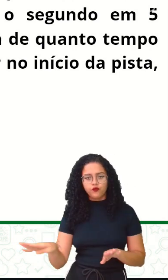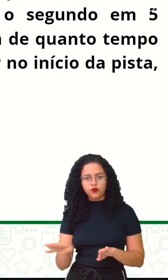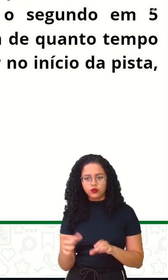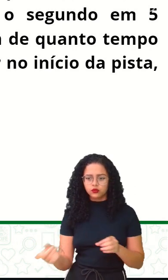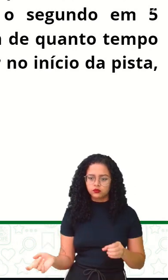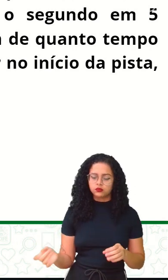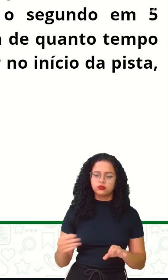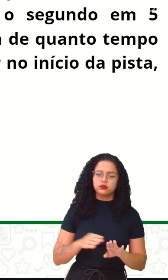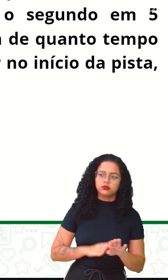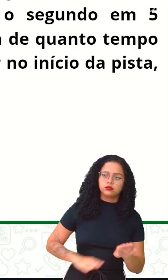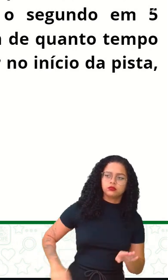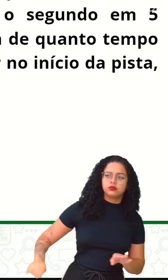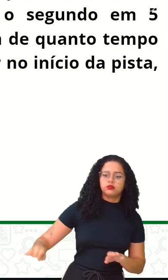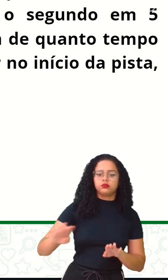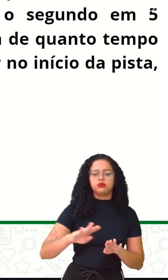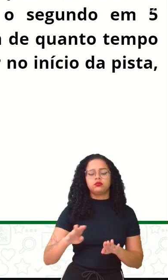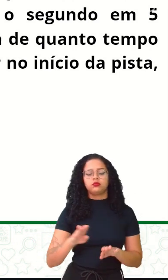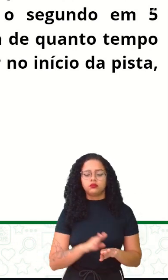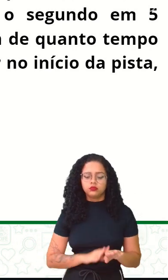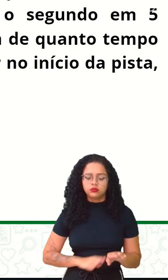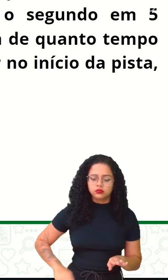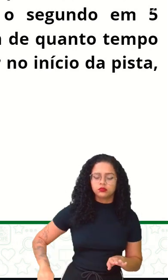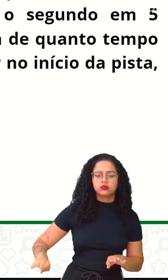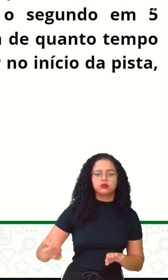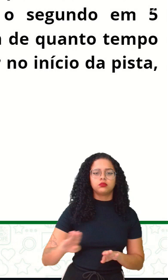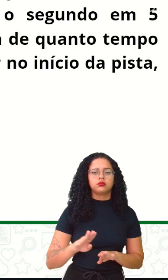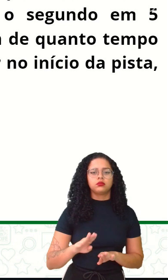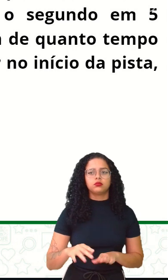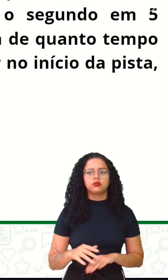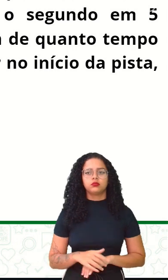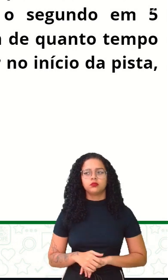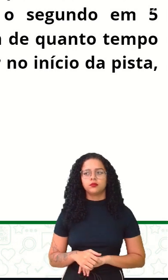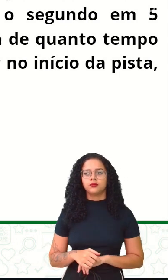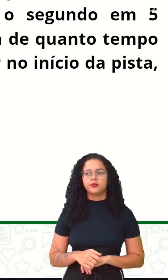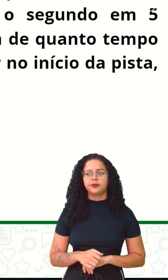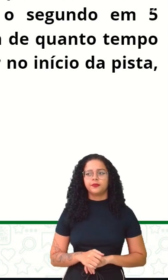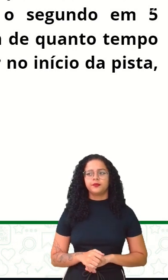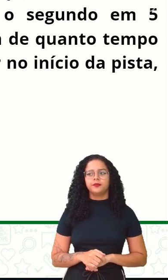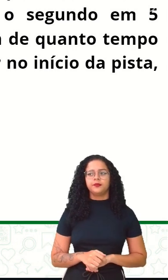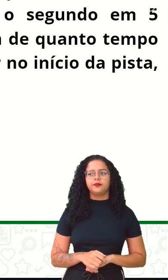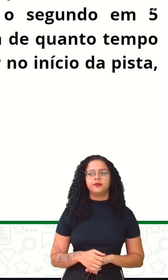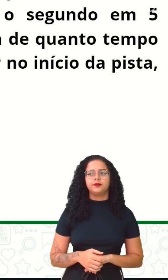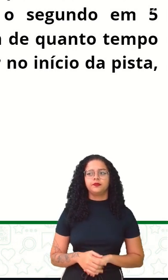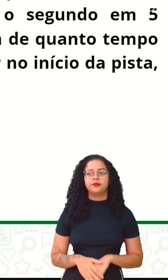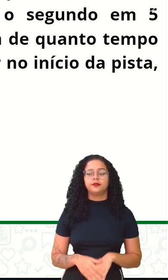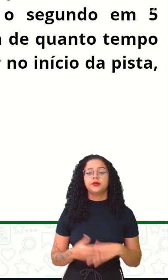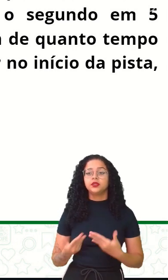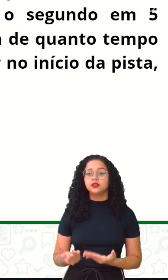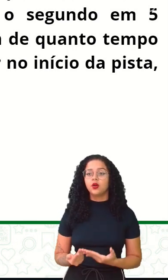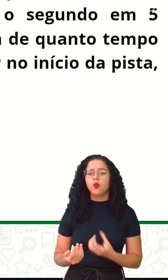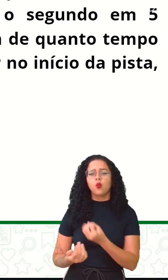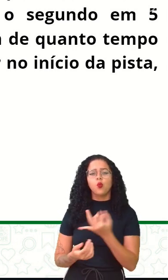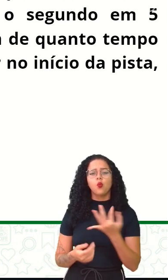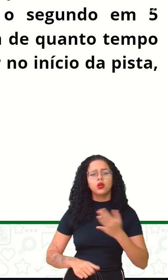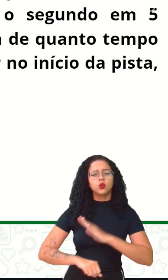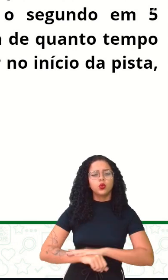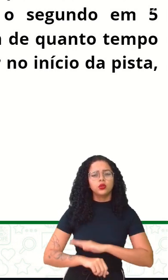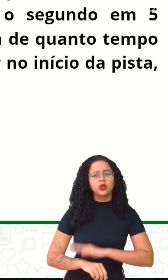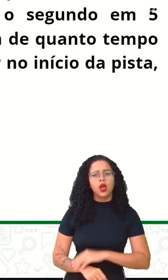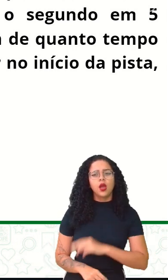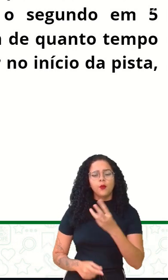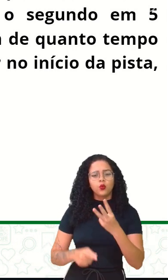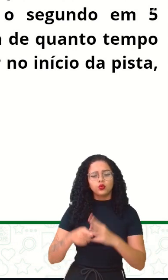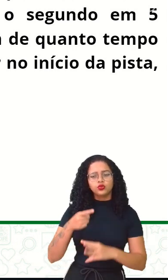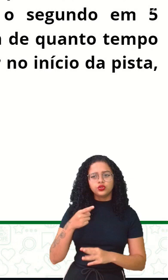4 minutos, o outro deu uma volta em 5 minutos e o outro deu uma volta em 6 minutos. Aí, em quanto tempo os três